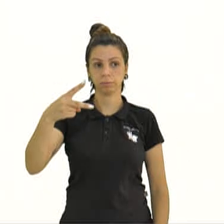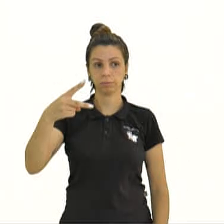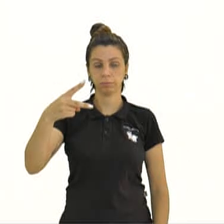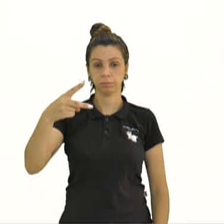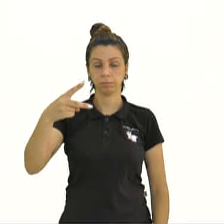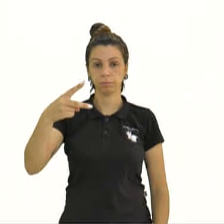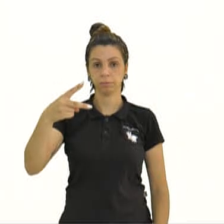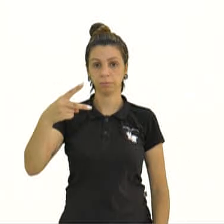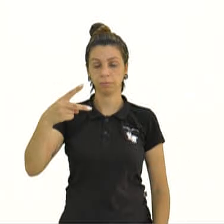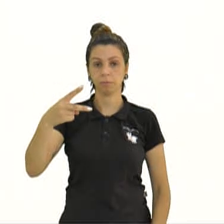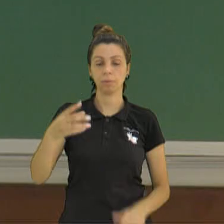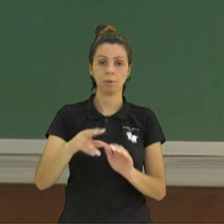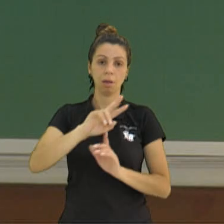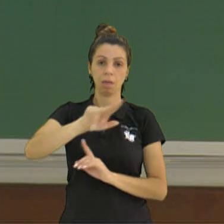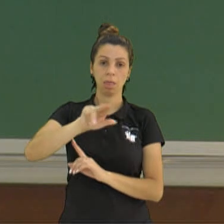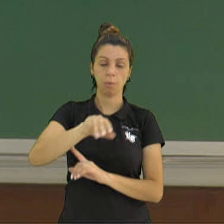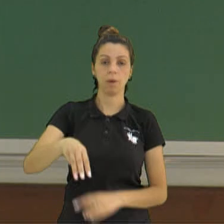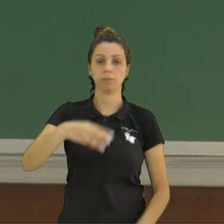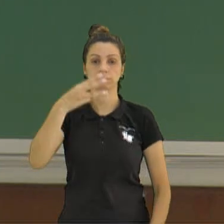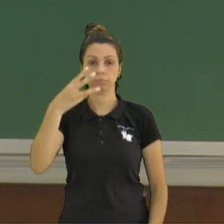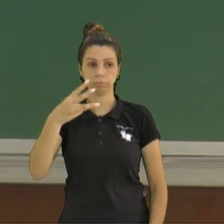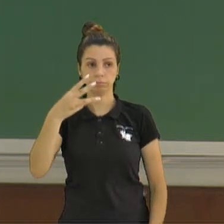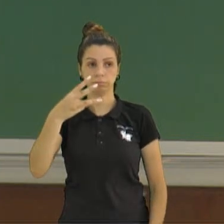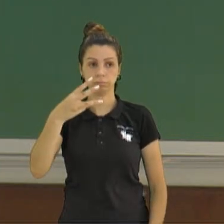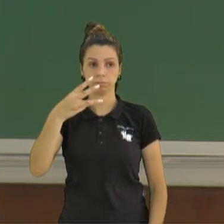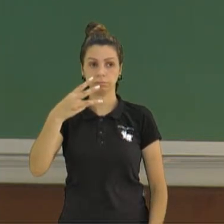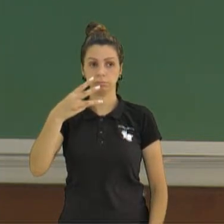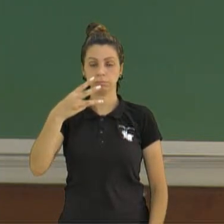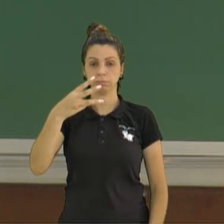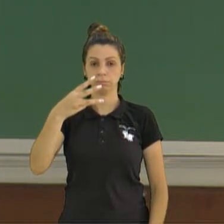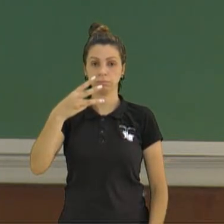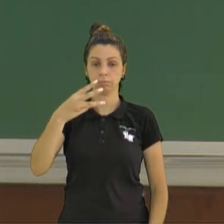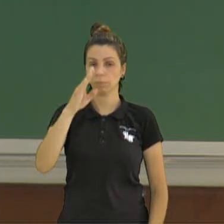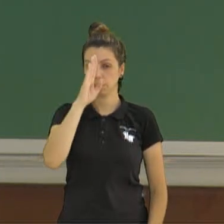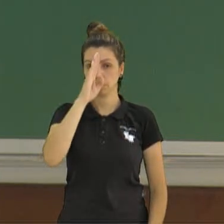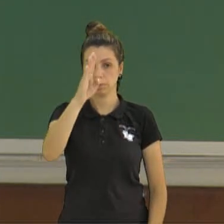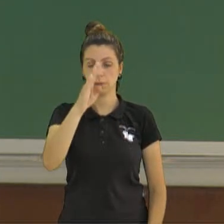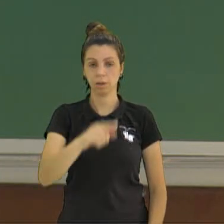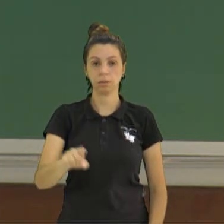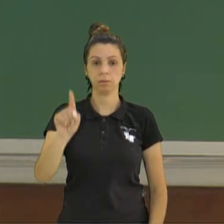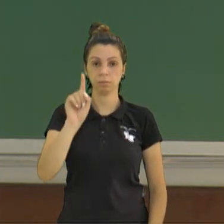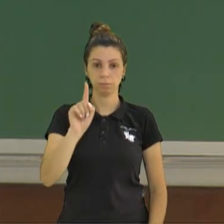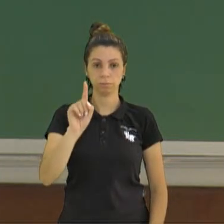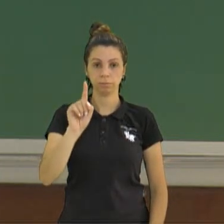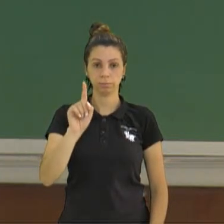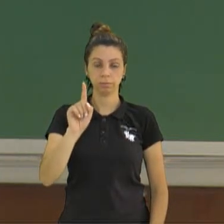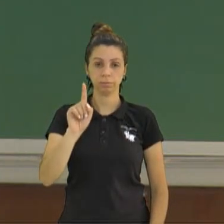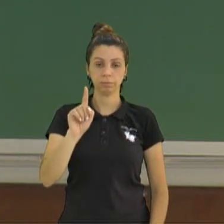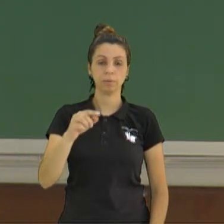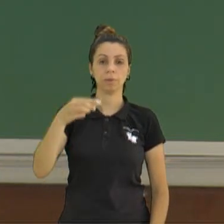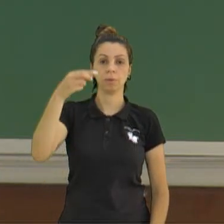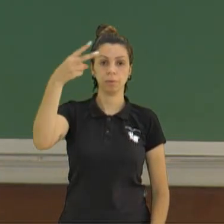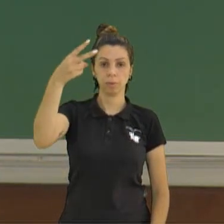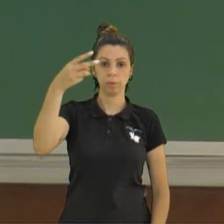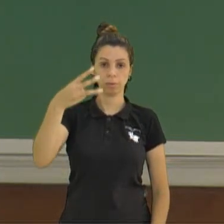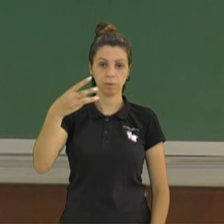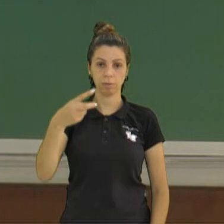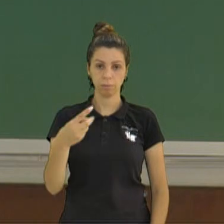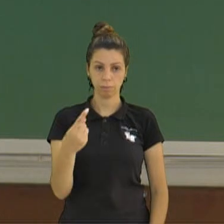Aqui é não proporcional, então é número 3. E aqui é direta, número 1. Então ficou 2, 3, 1. Vamos